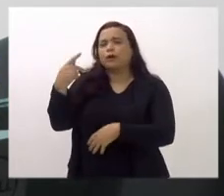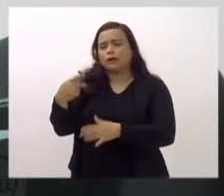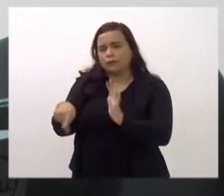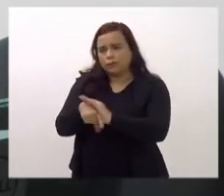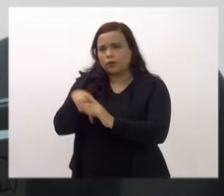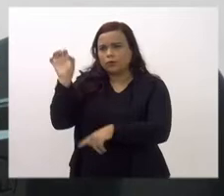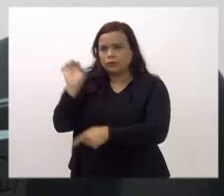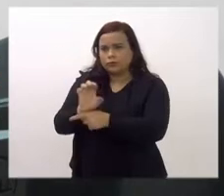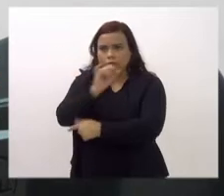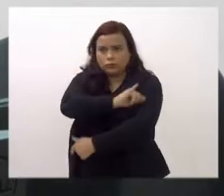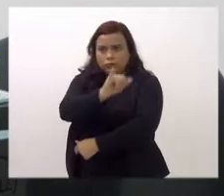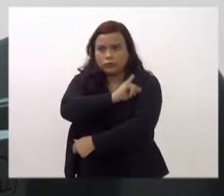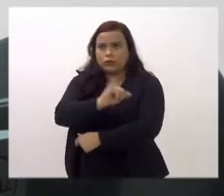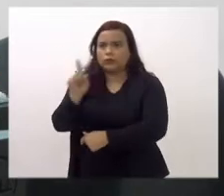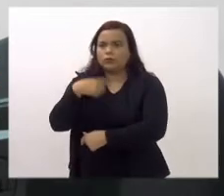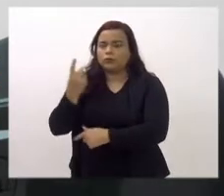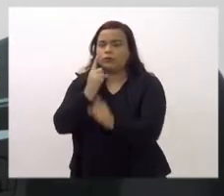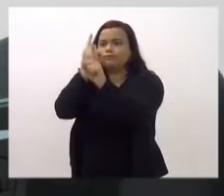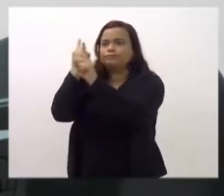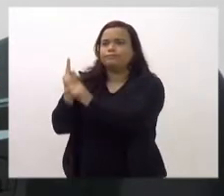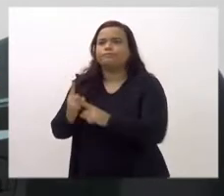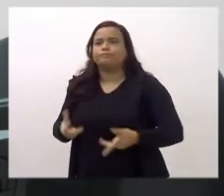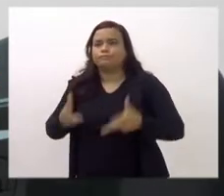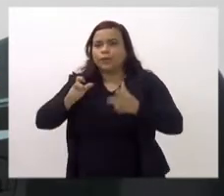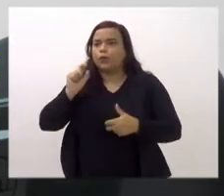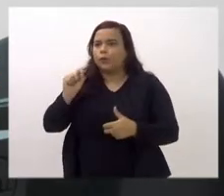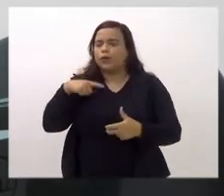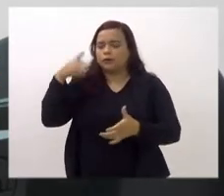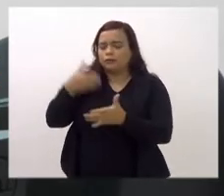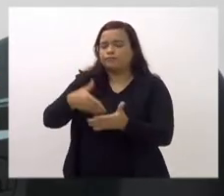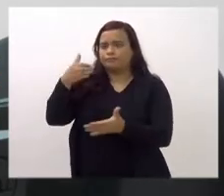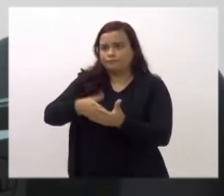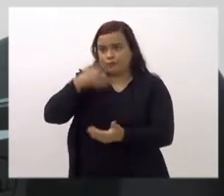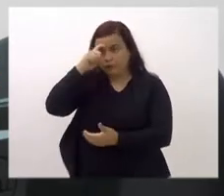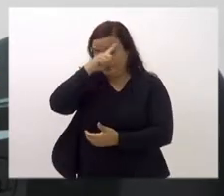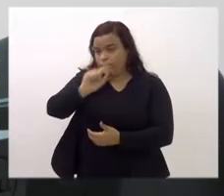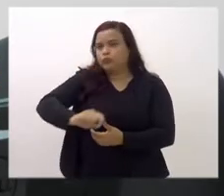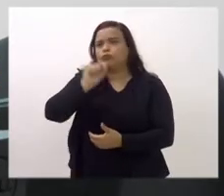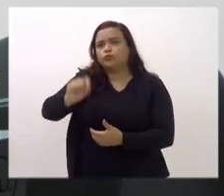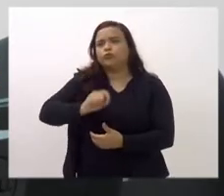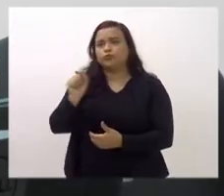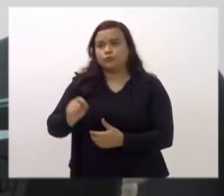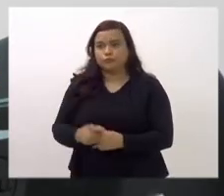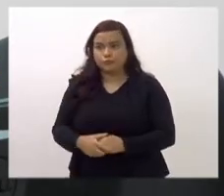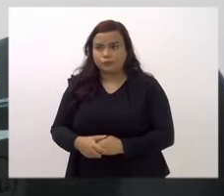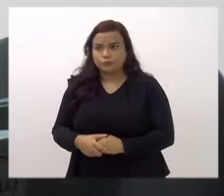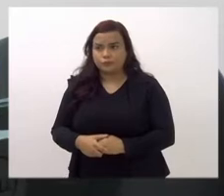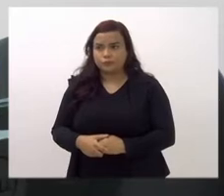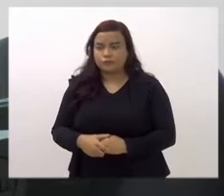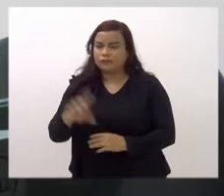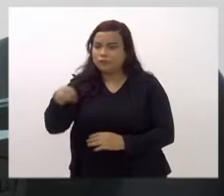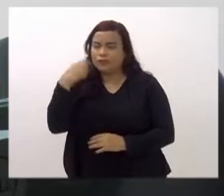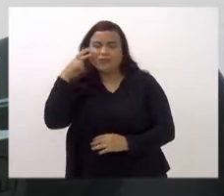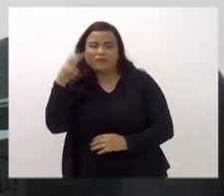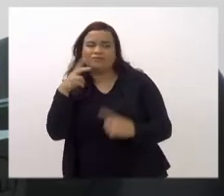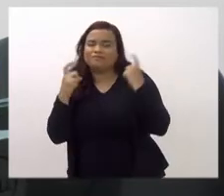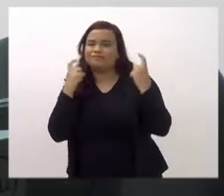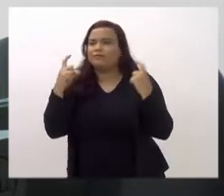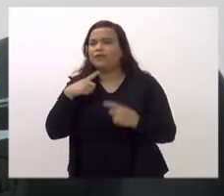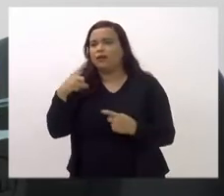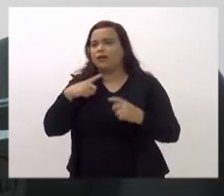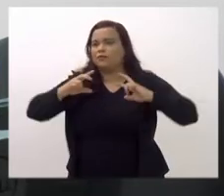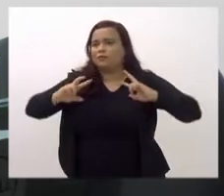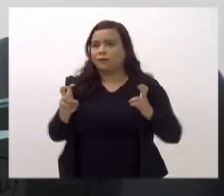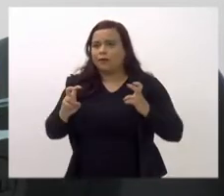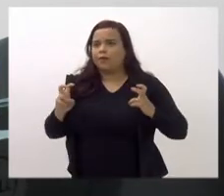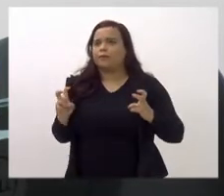Janeiro tem se deparado com uma dificuldade muito preocupante no que diz respeito